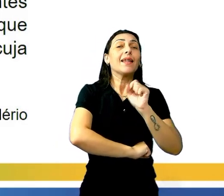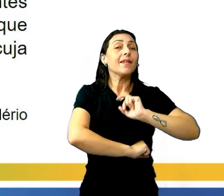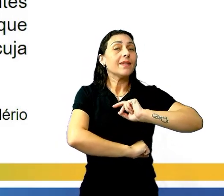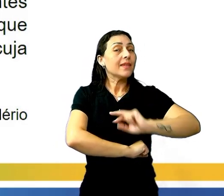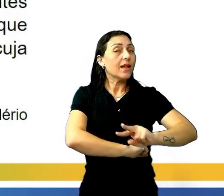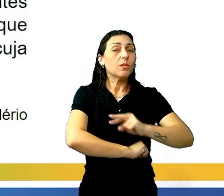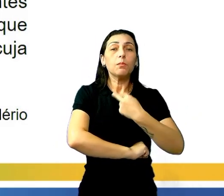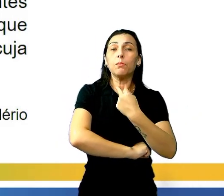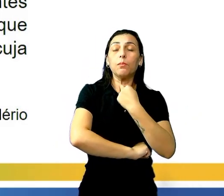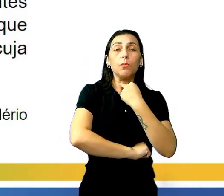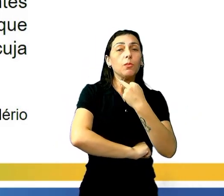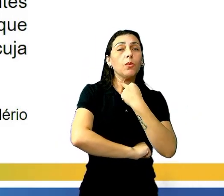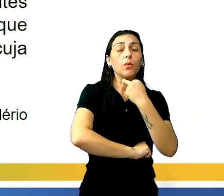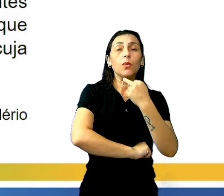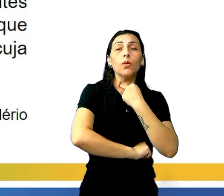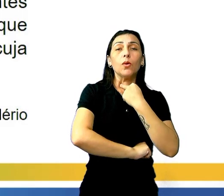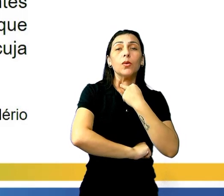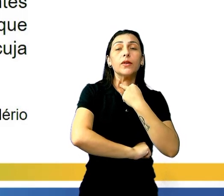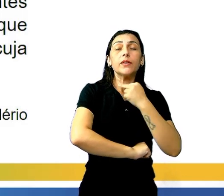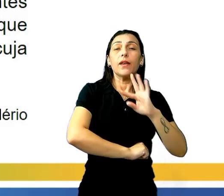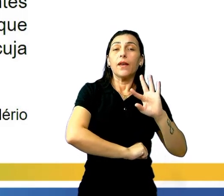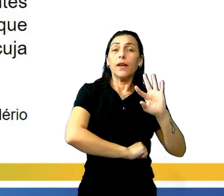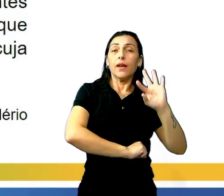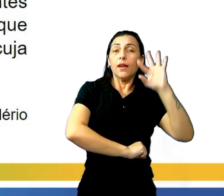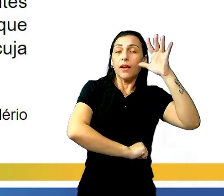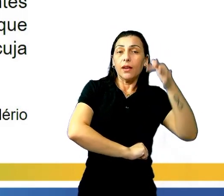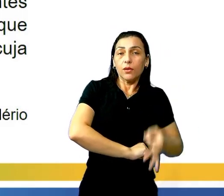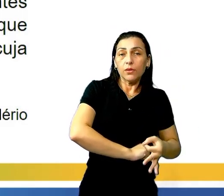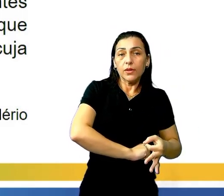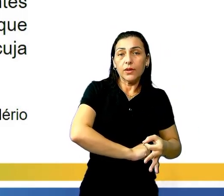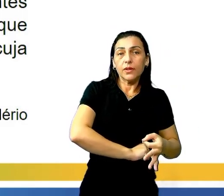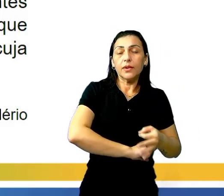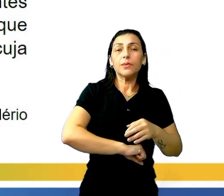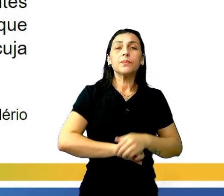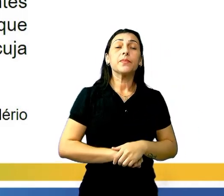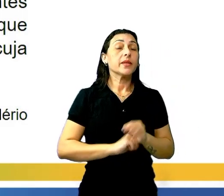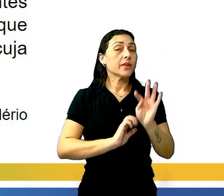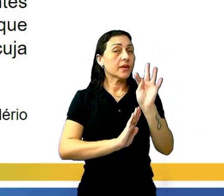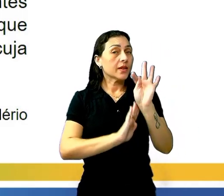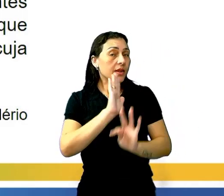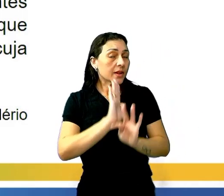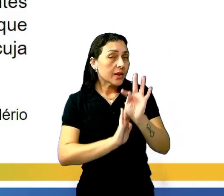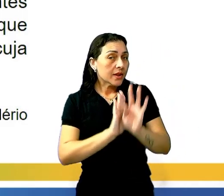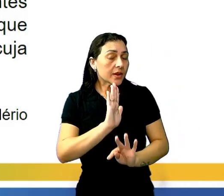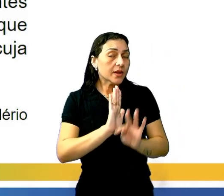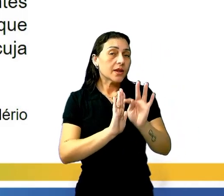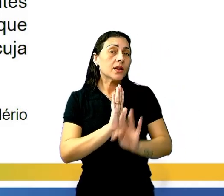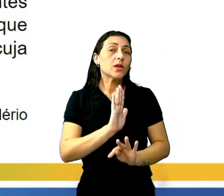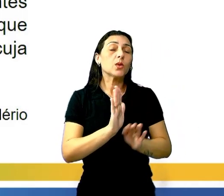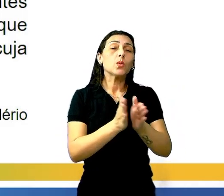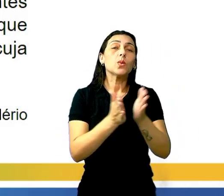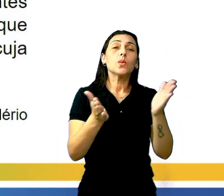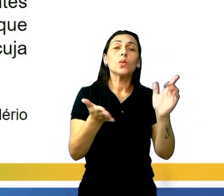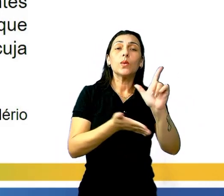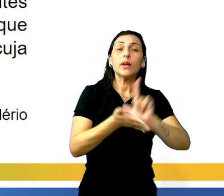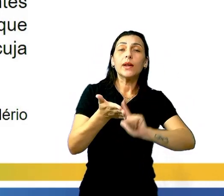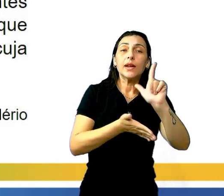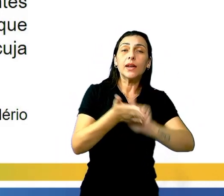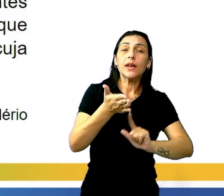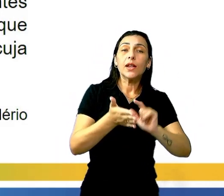jaz subjetivamente à sua base, mediante o qual é determinado aquilo